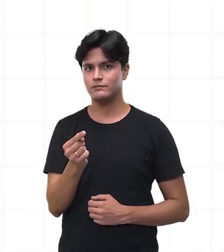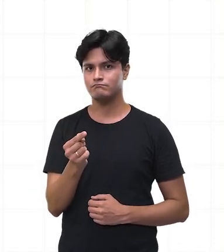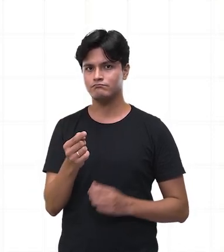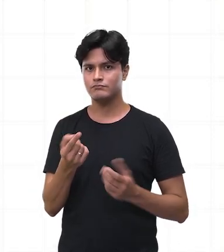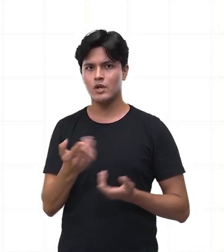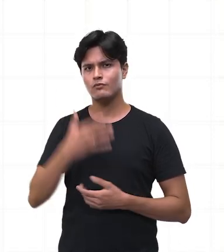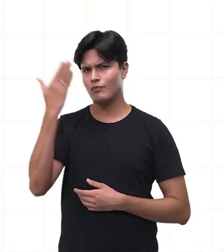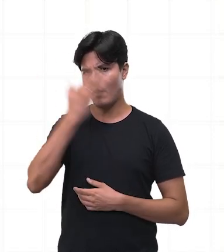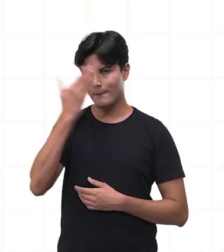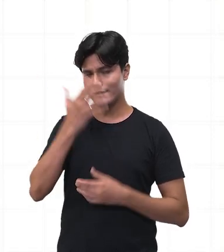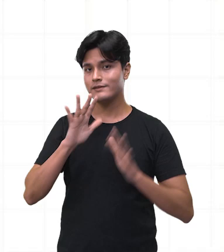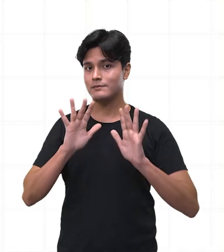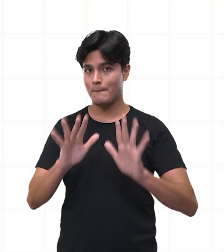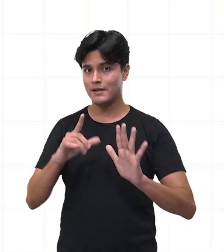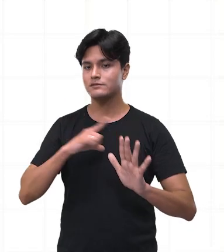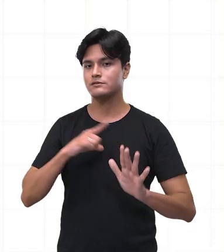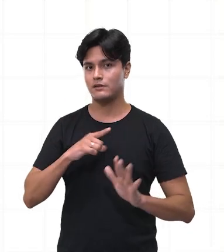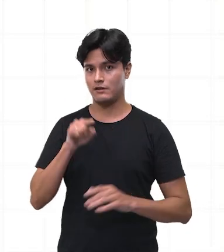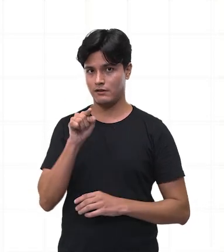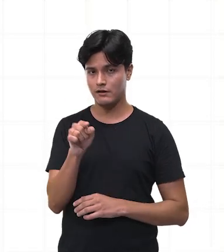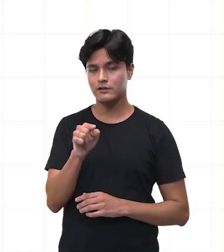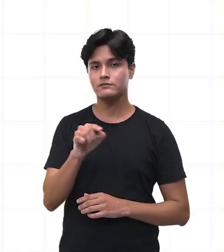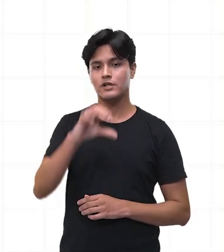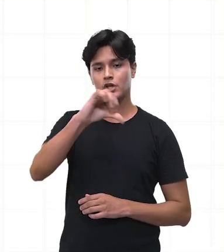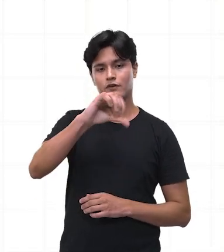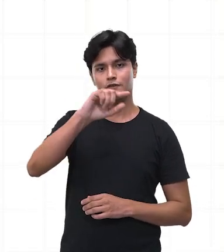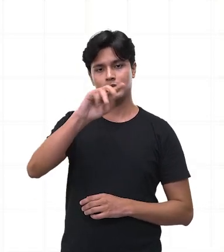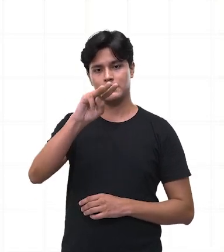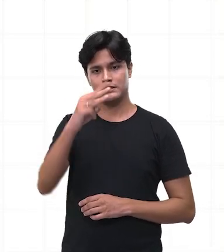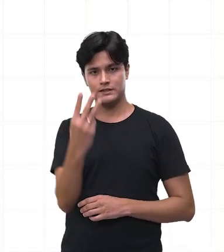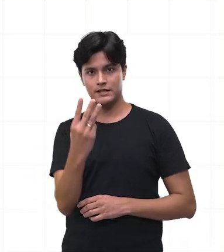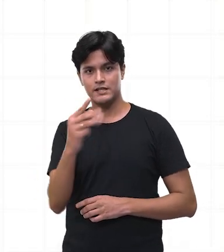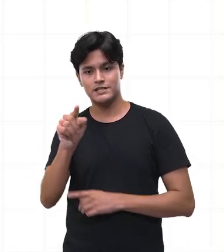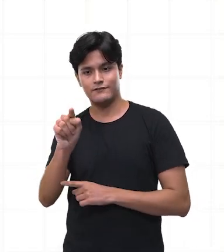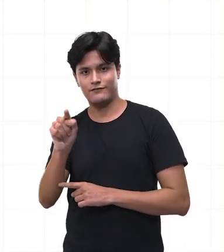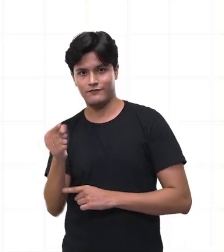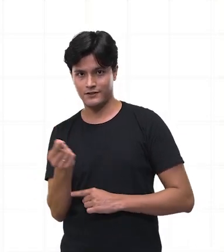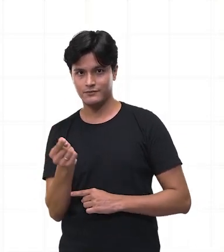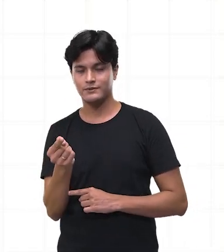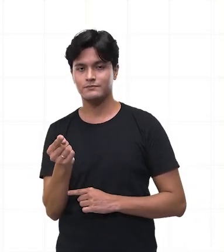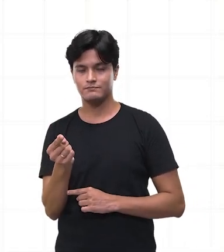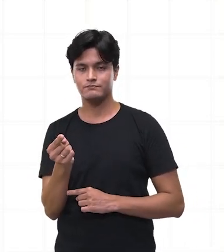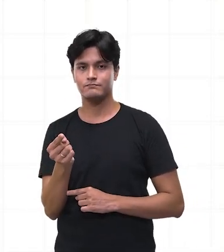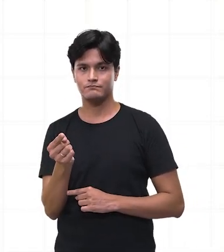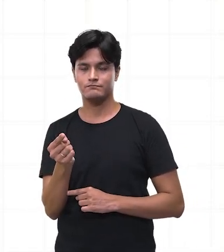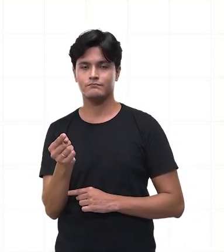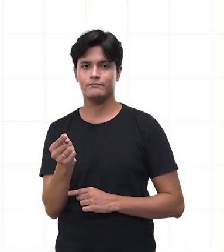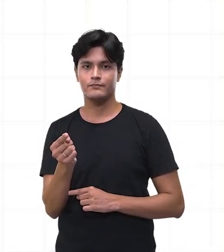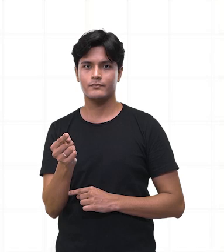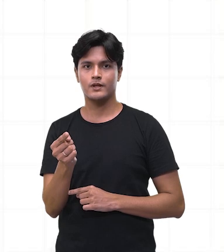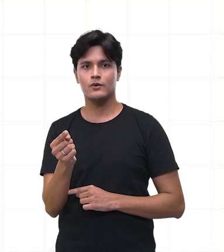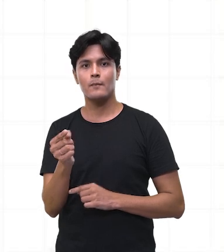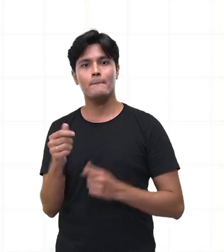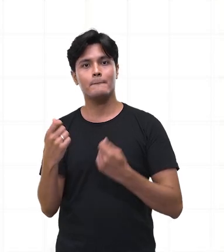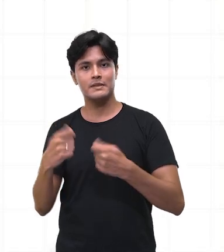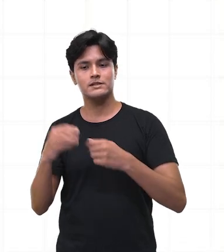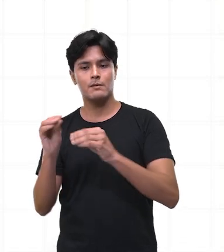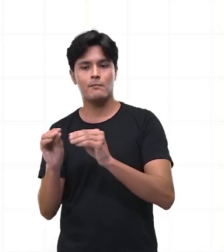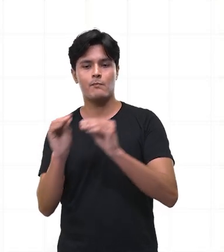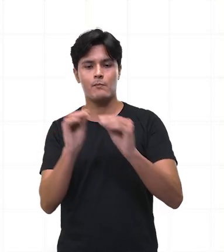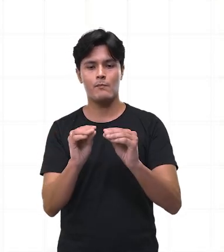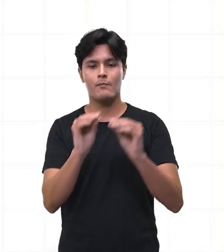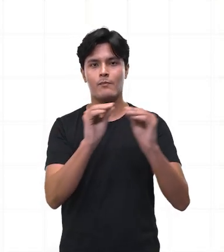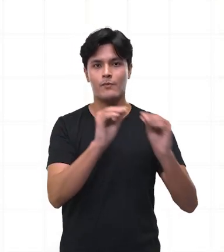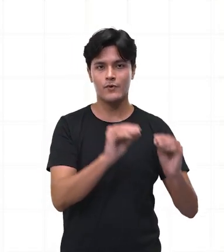tá? A gente não escreve, mas ela está lá. Olha o que ele fala. Basta mover a vírgula 2